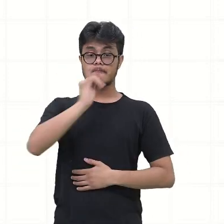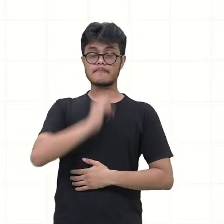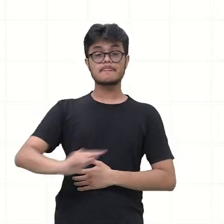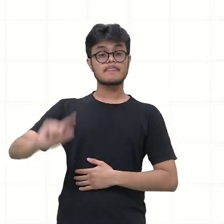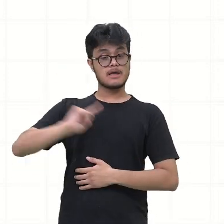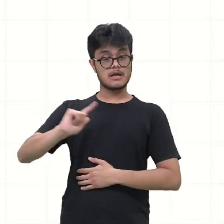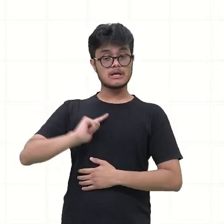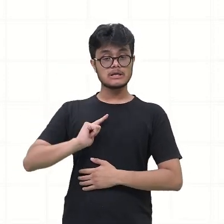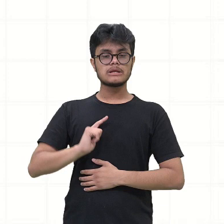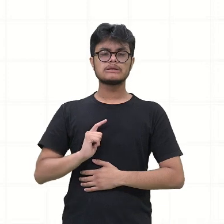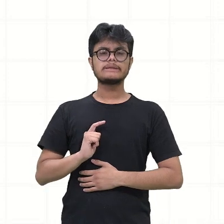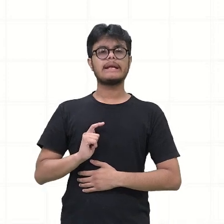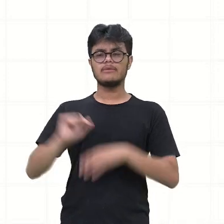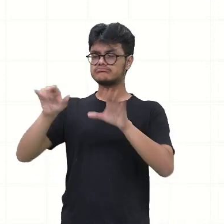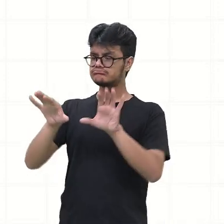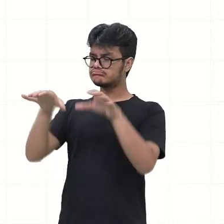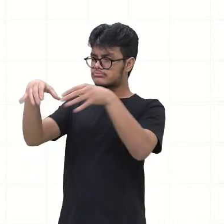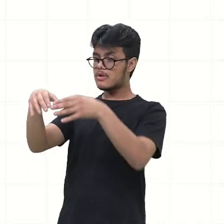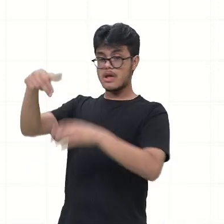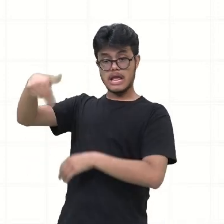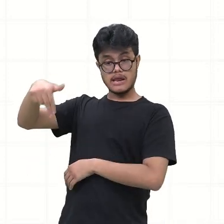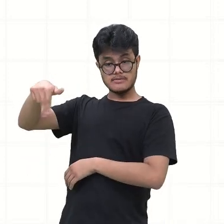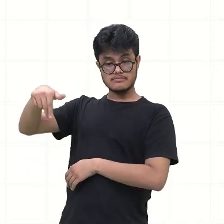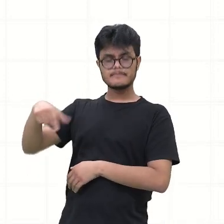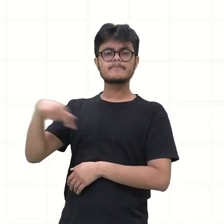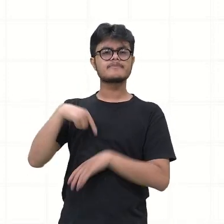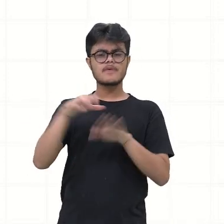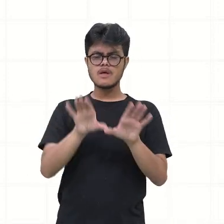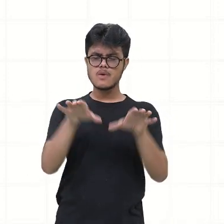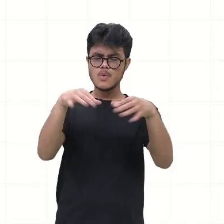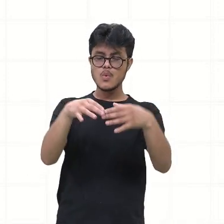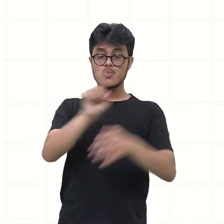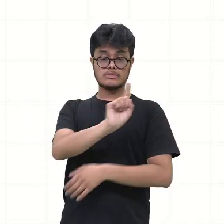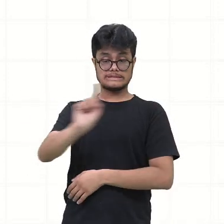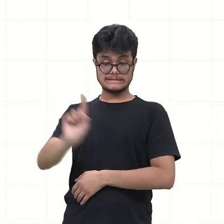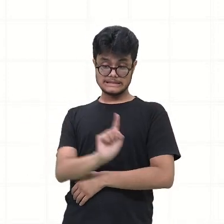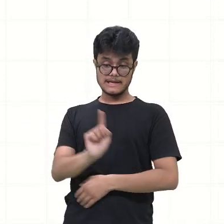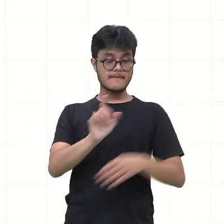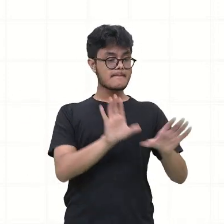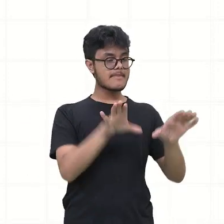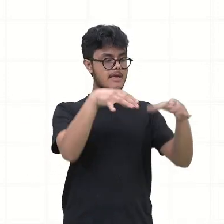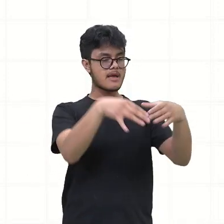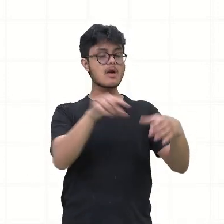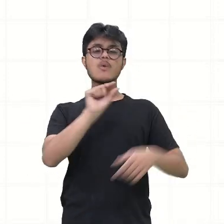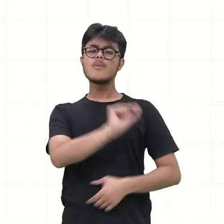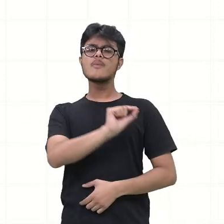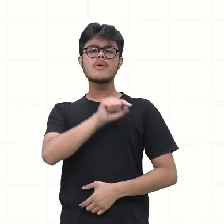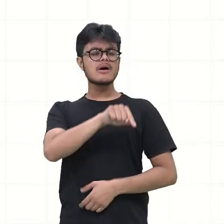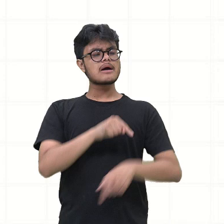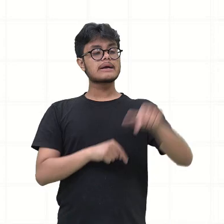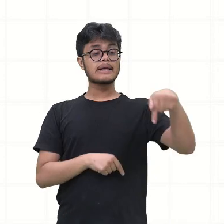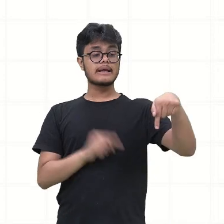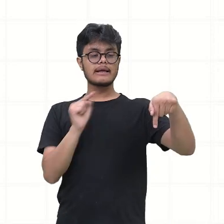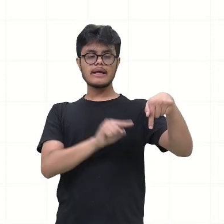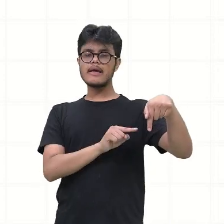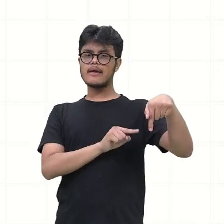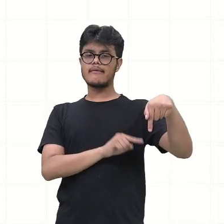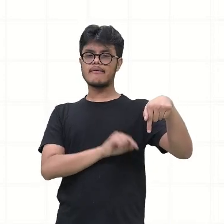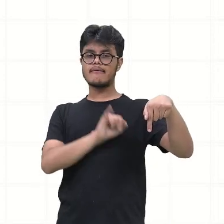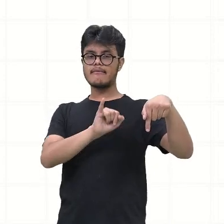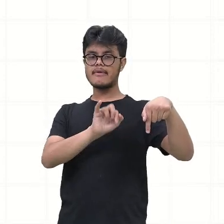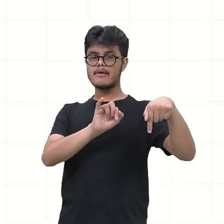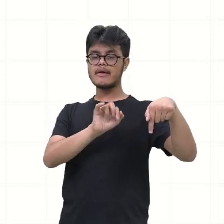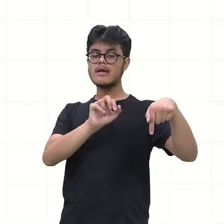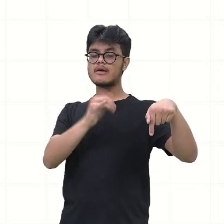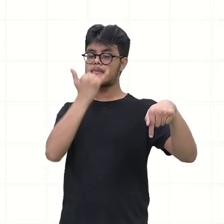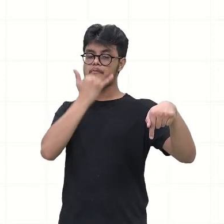números naturais, né? Depois eu tenho os números inteiros, e agora eu chego com os números que eu não